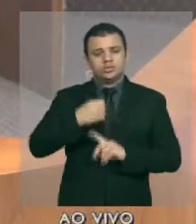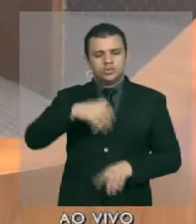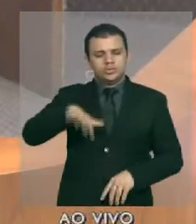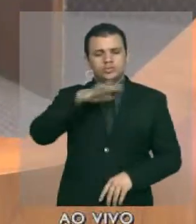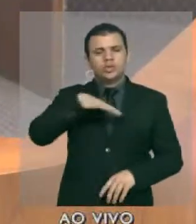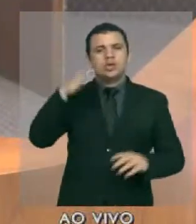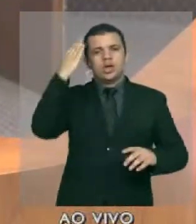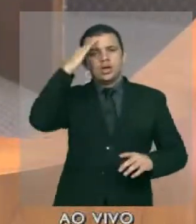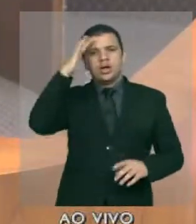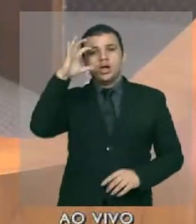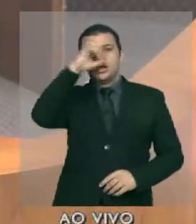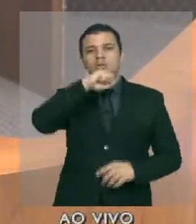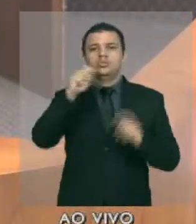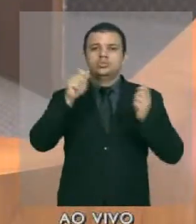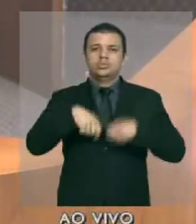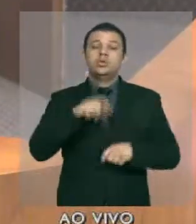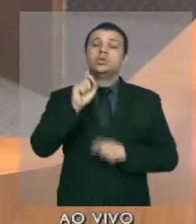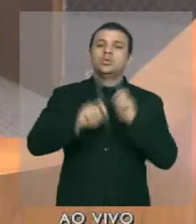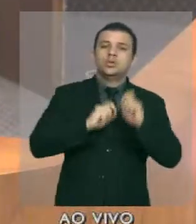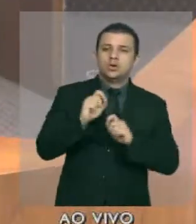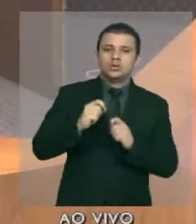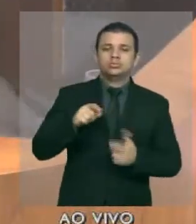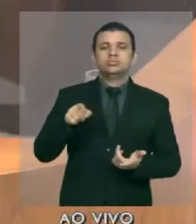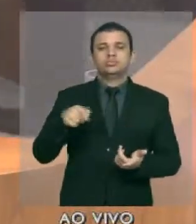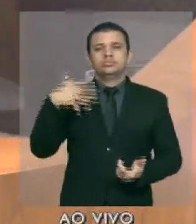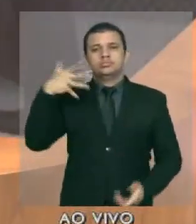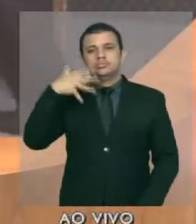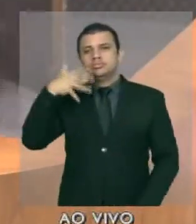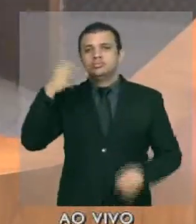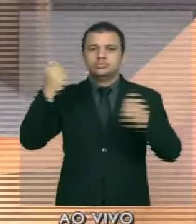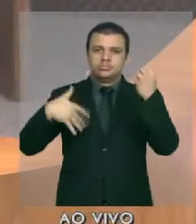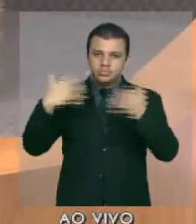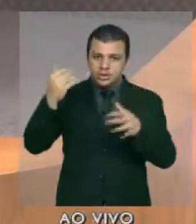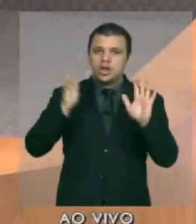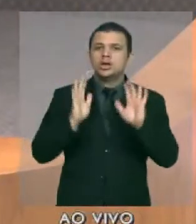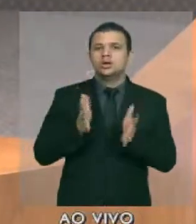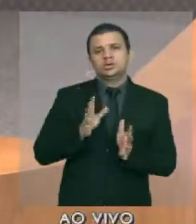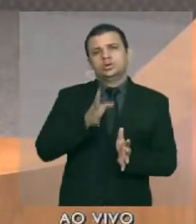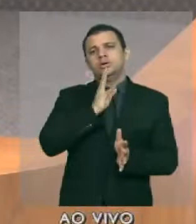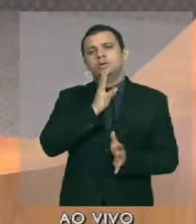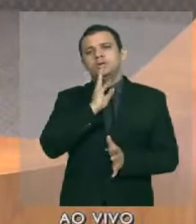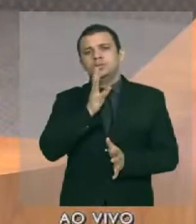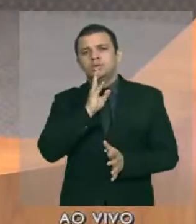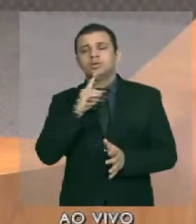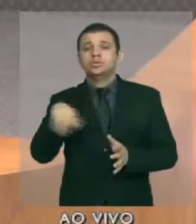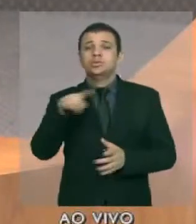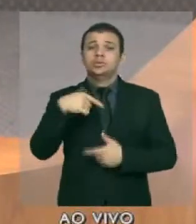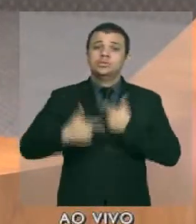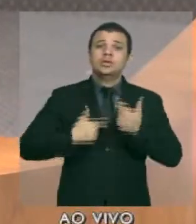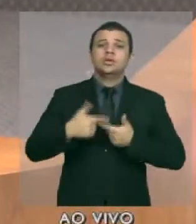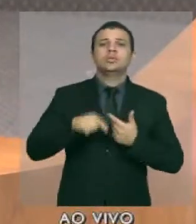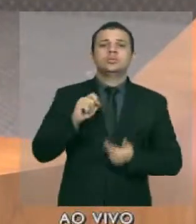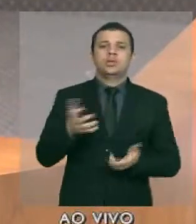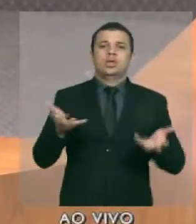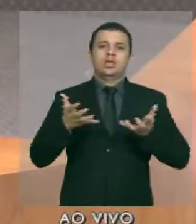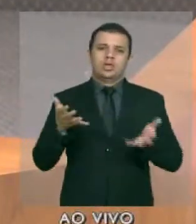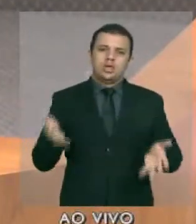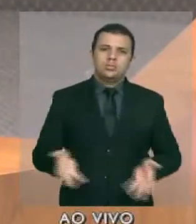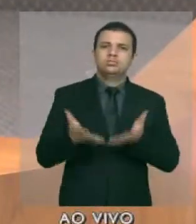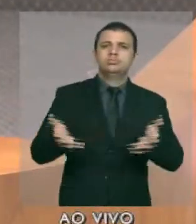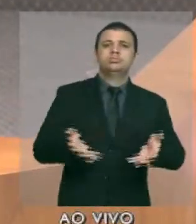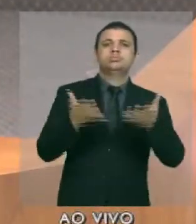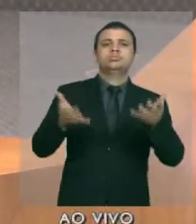compreender que assim como esse Parlamento já compreende que nós estamos numa tarefa de aumentar a produtividade do Estado do Maranhão